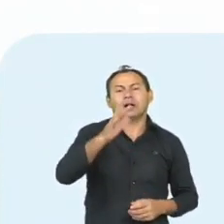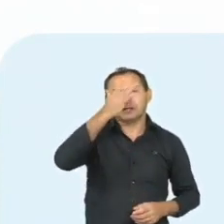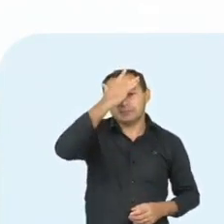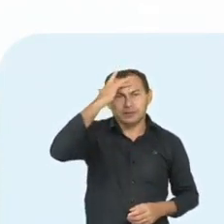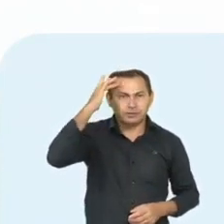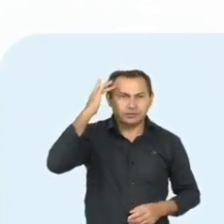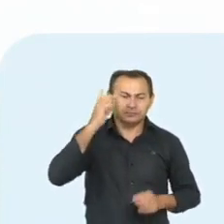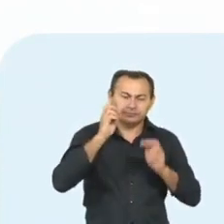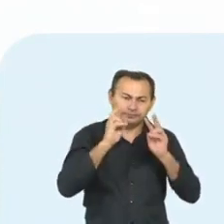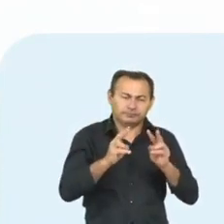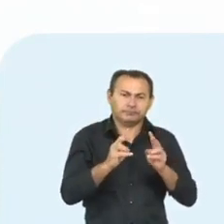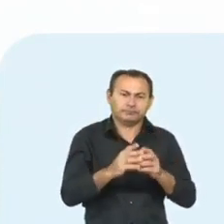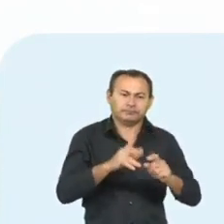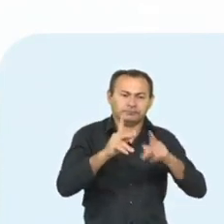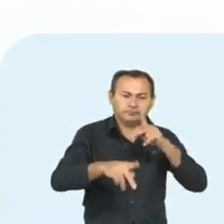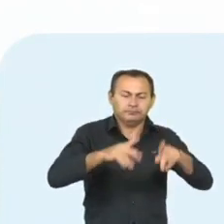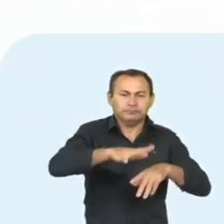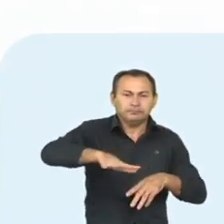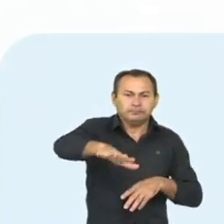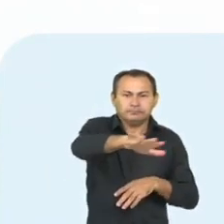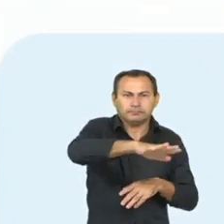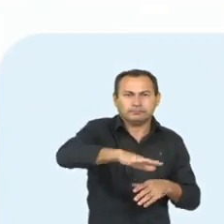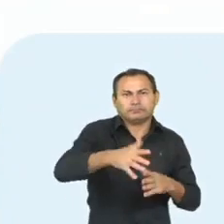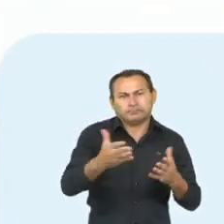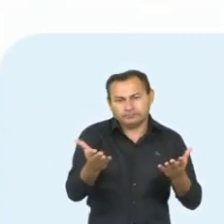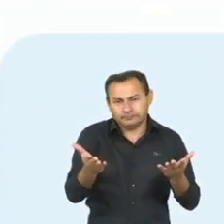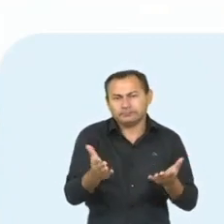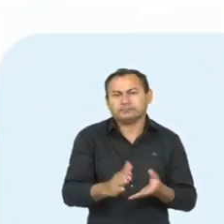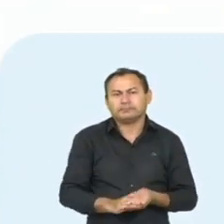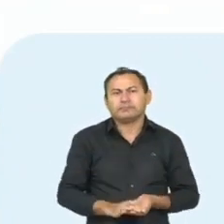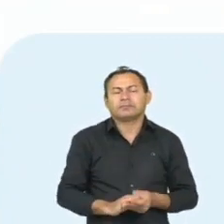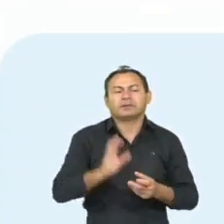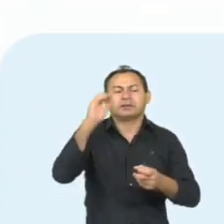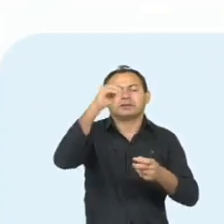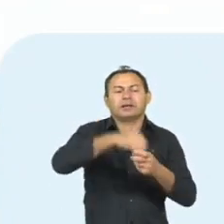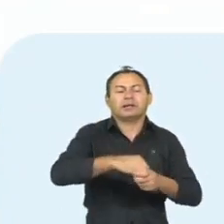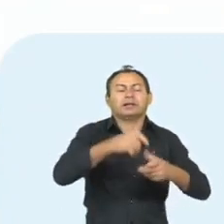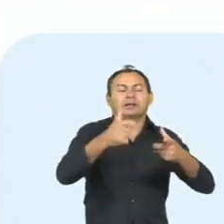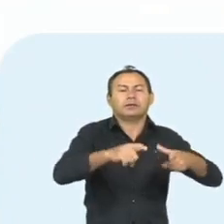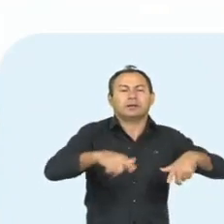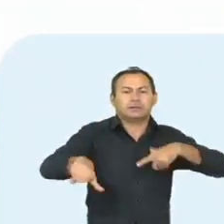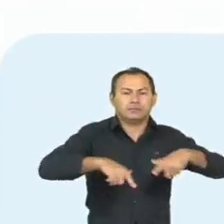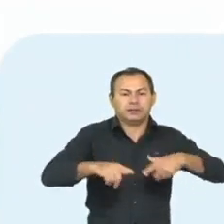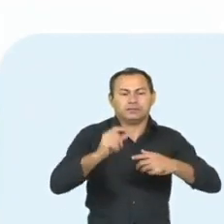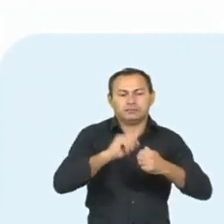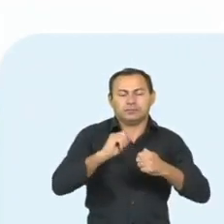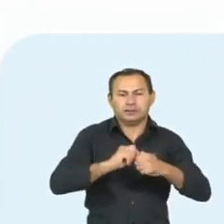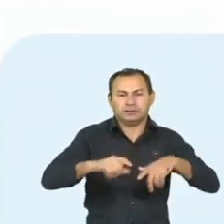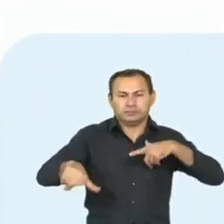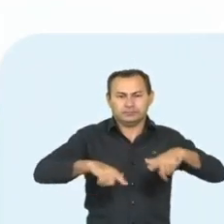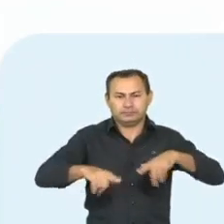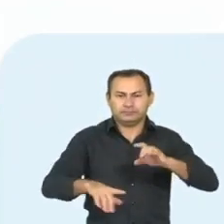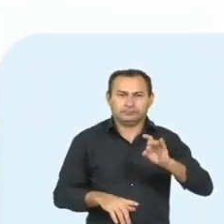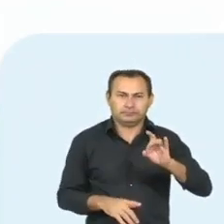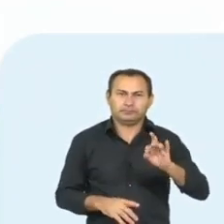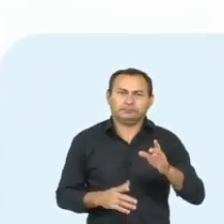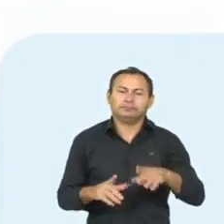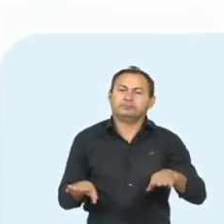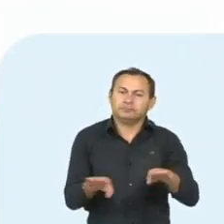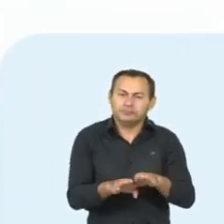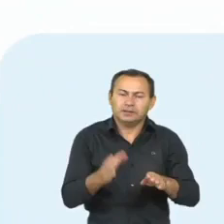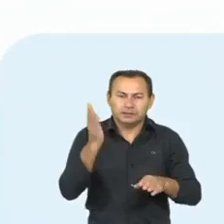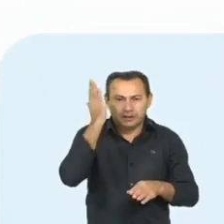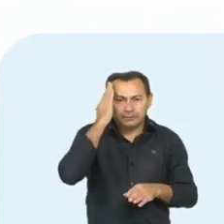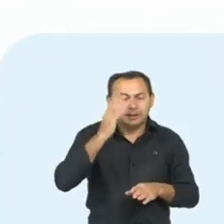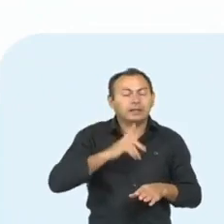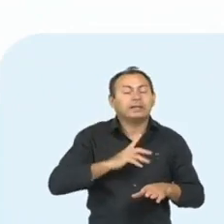vou considerar como população aquelas pessoas que estão naquele trabalho, que fazem aquele trabalho. Então, eu também tenho que tomar